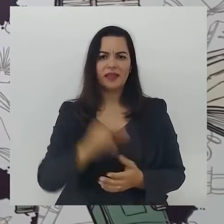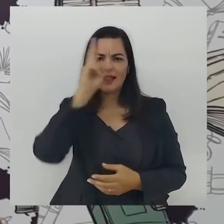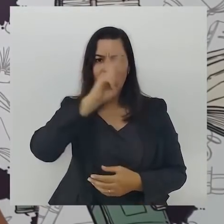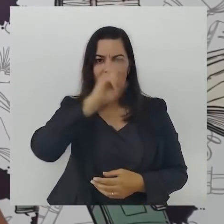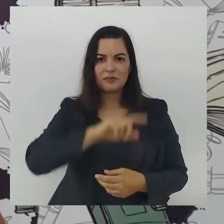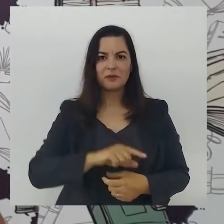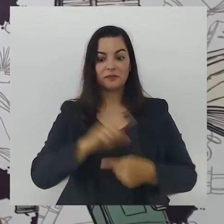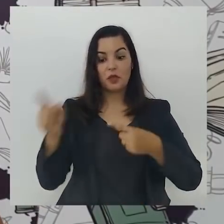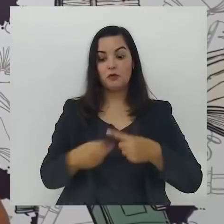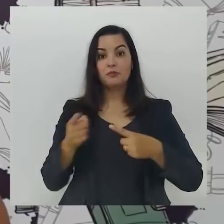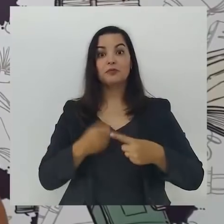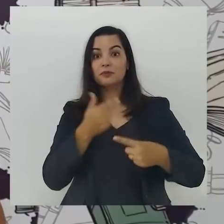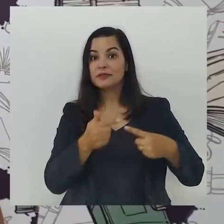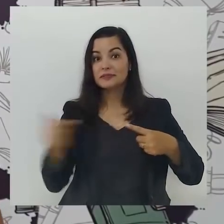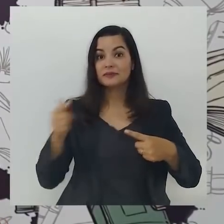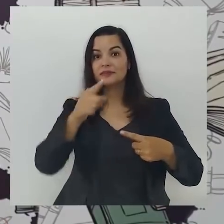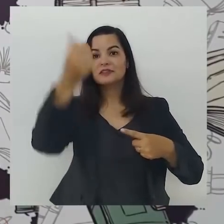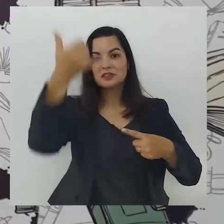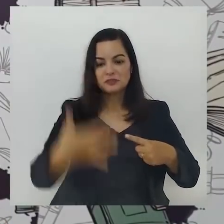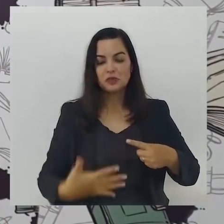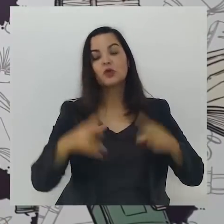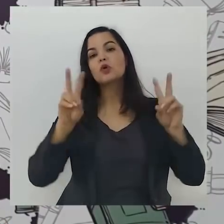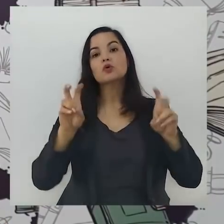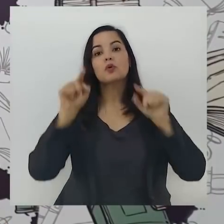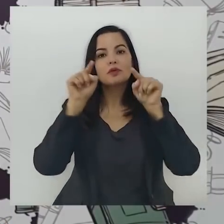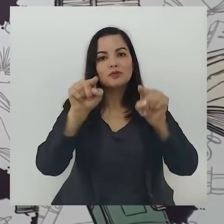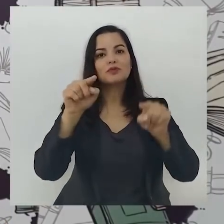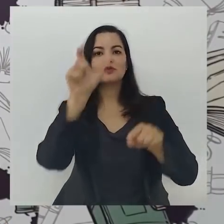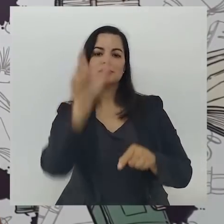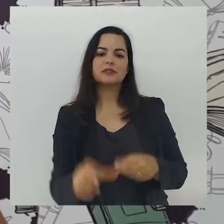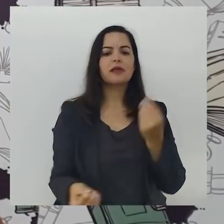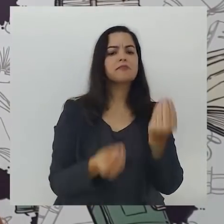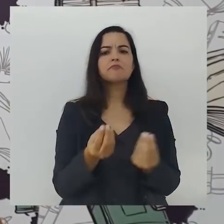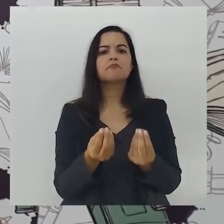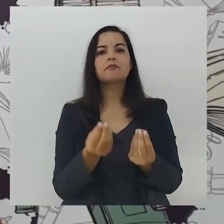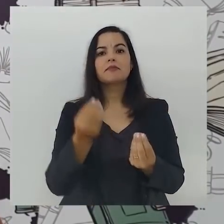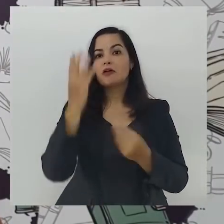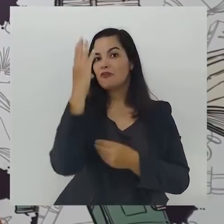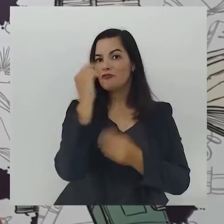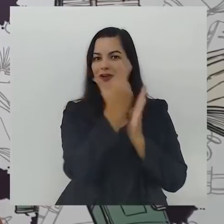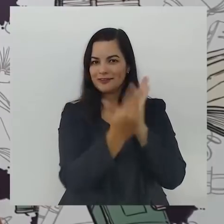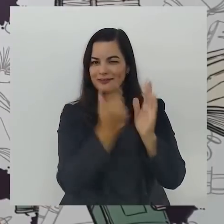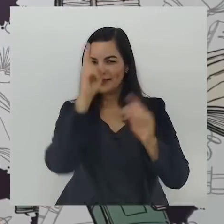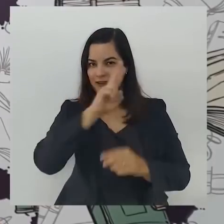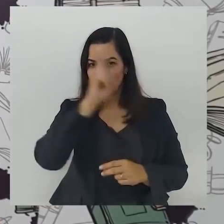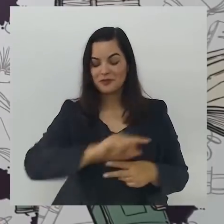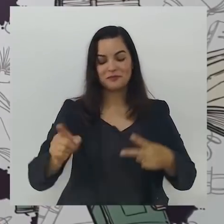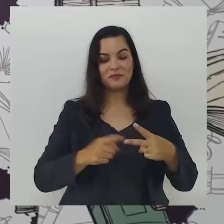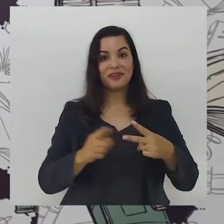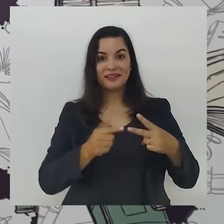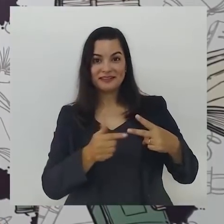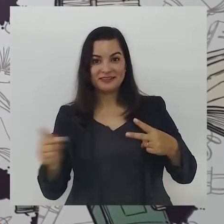Primeira semana, você falou sobre você e fez o seu autorretrato. Segunda semana, o seu local